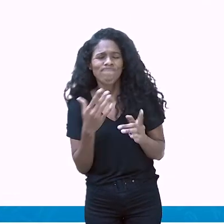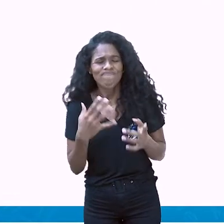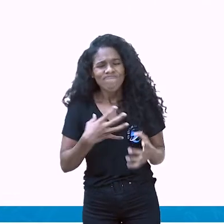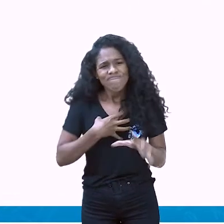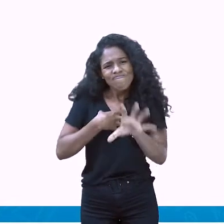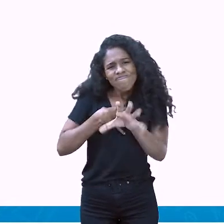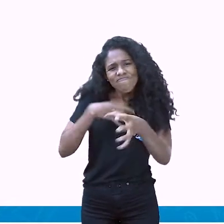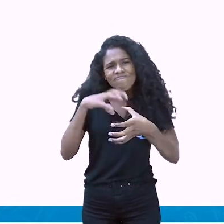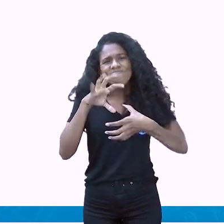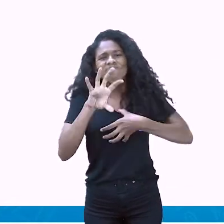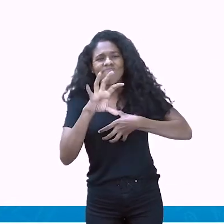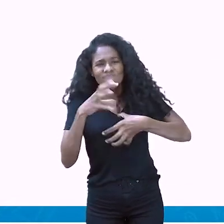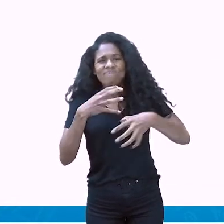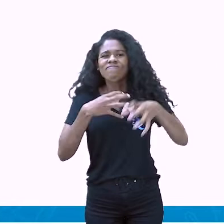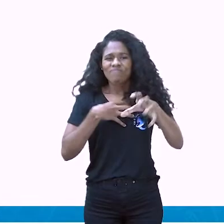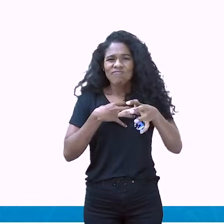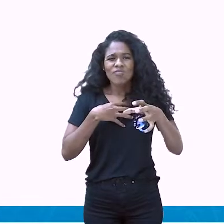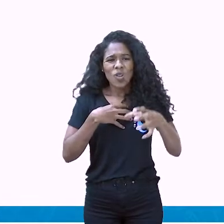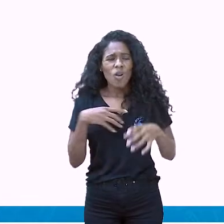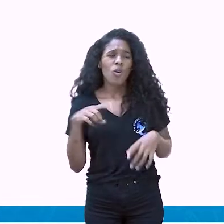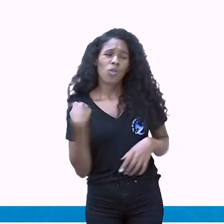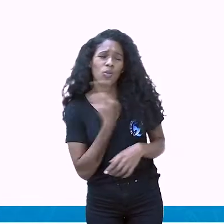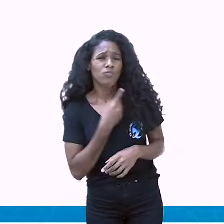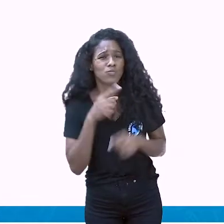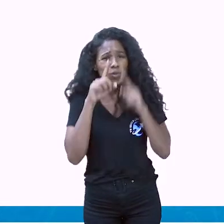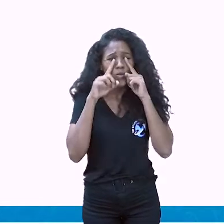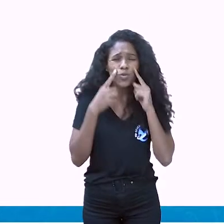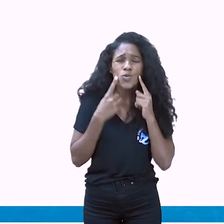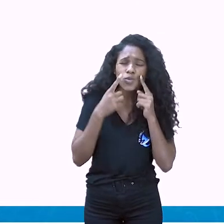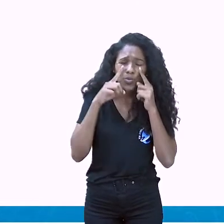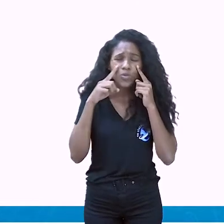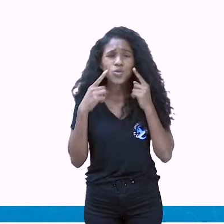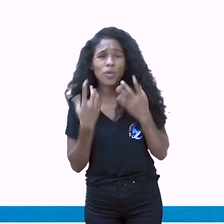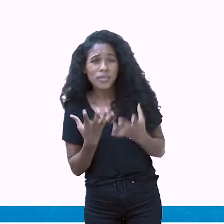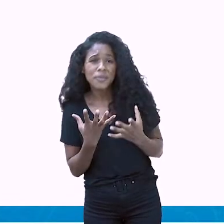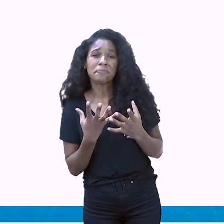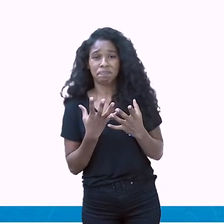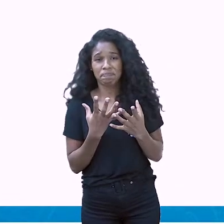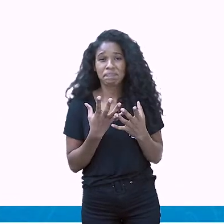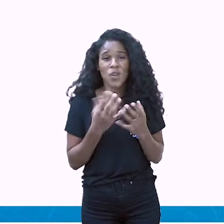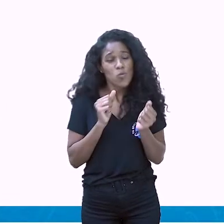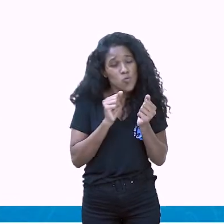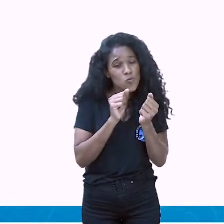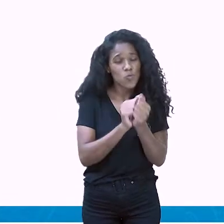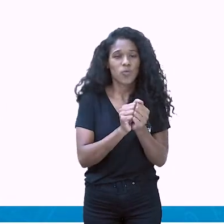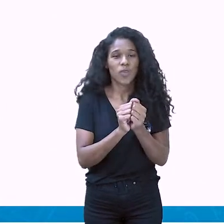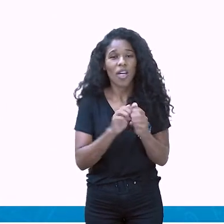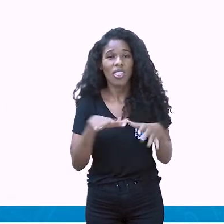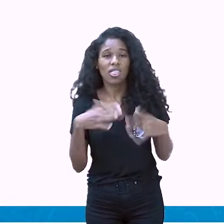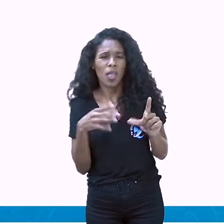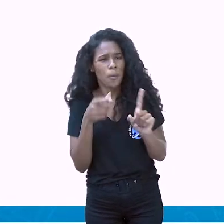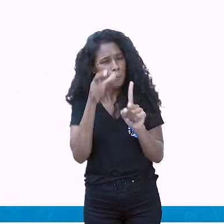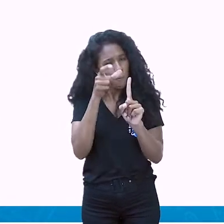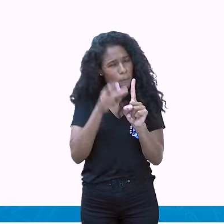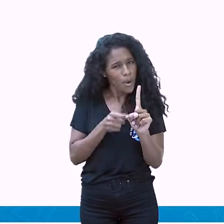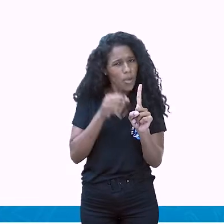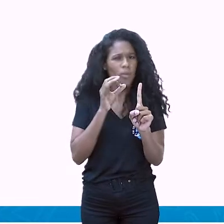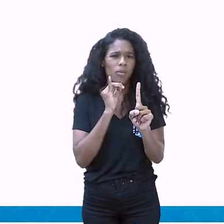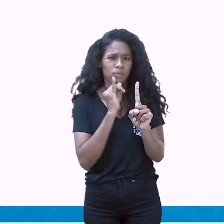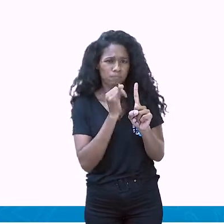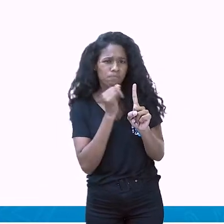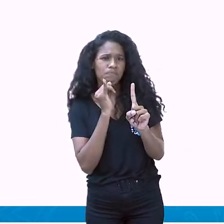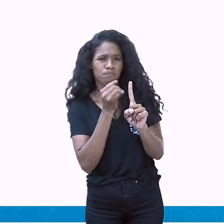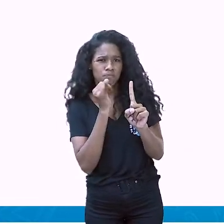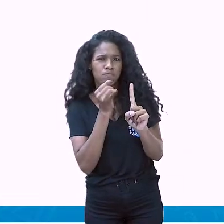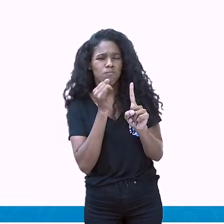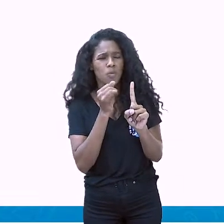acontece alguma coisinha com eles, né? E quando eles são muito bem construídos, parece que eles estão aqui, ó, ao nosso